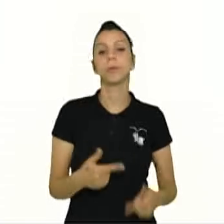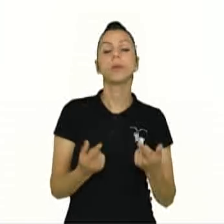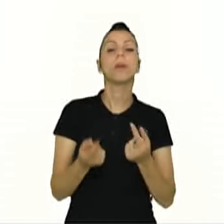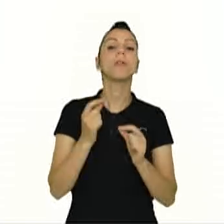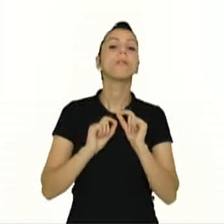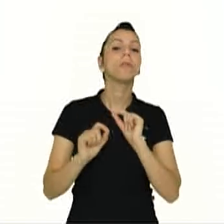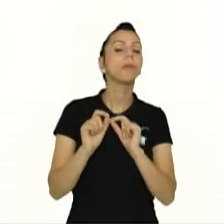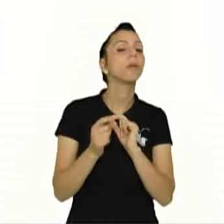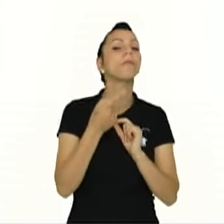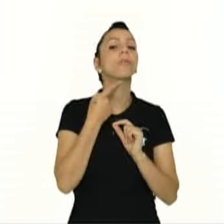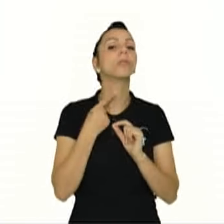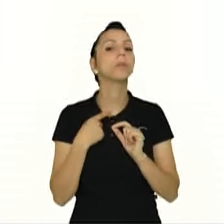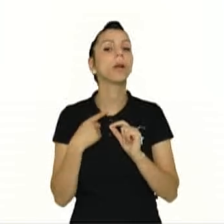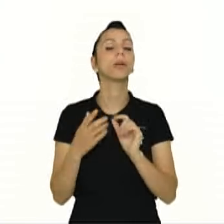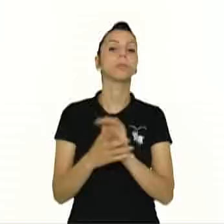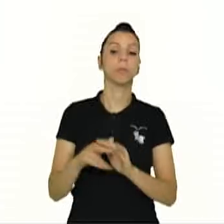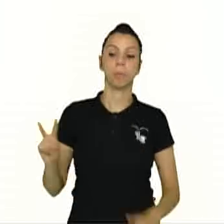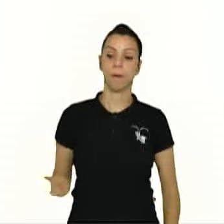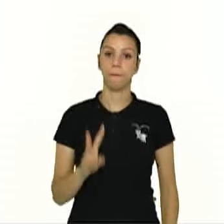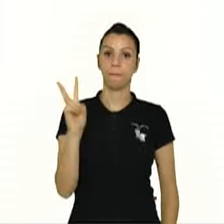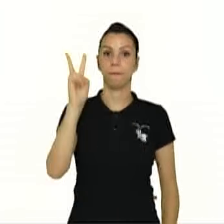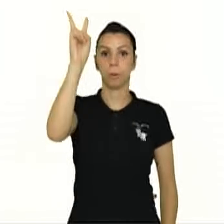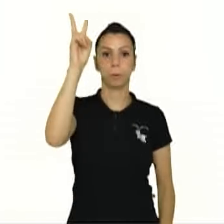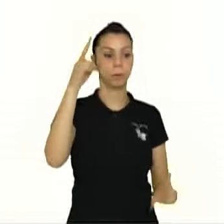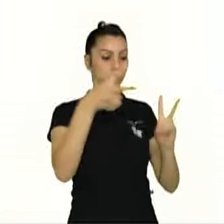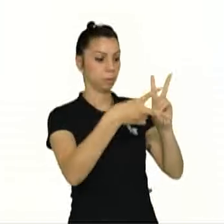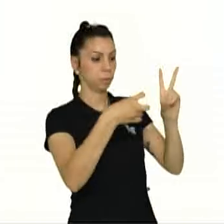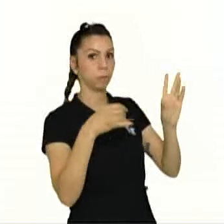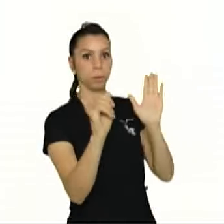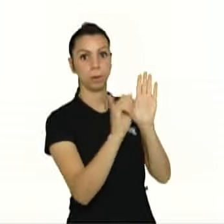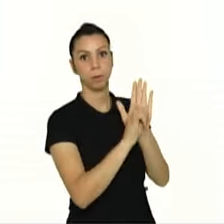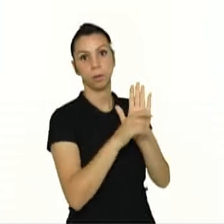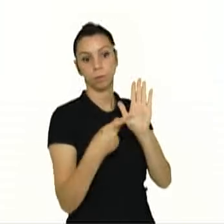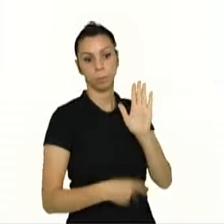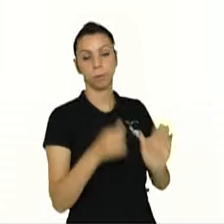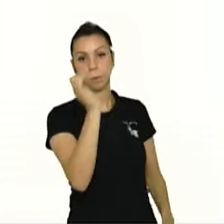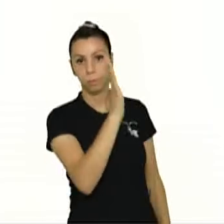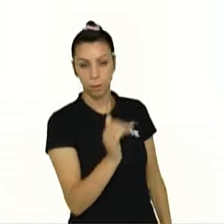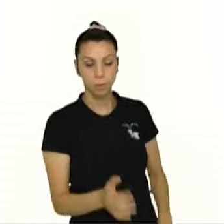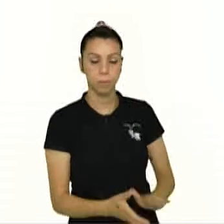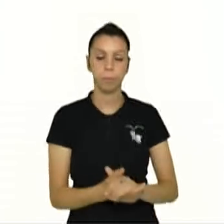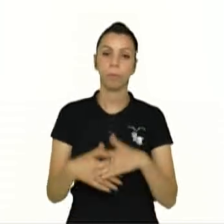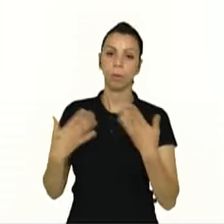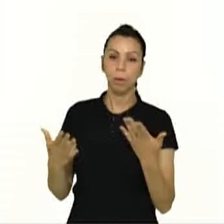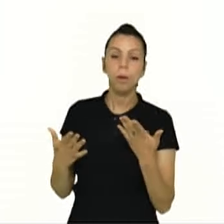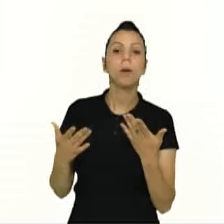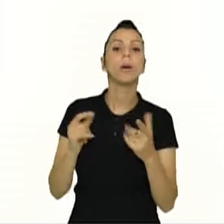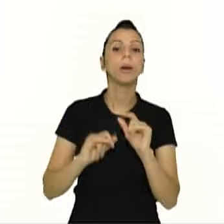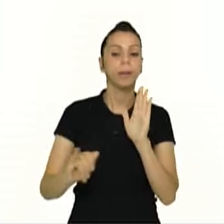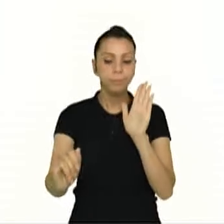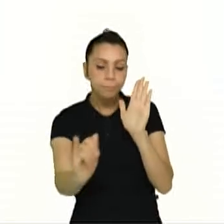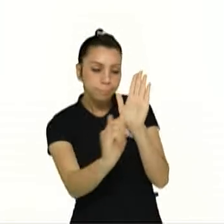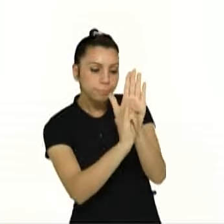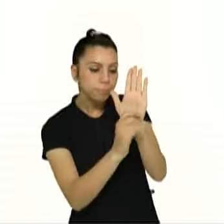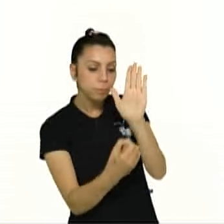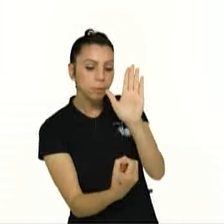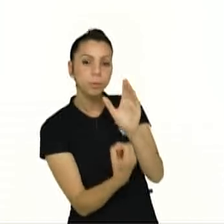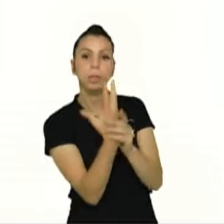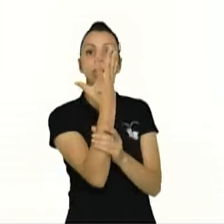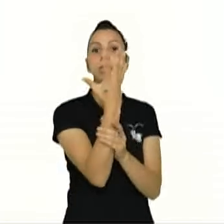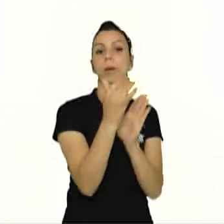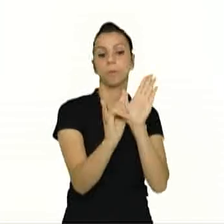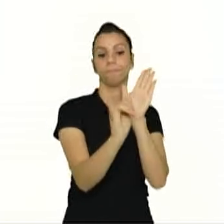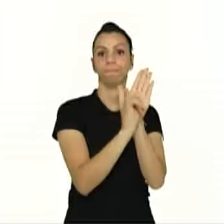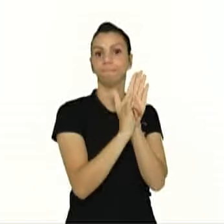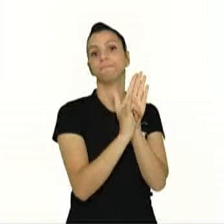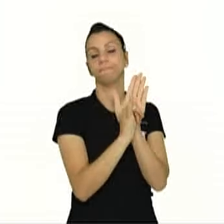desejava construir uma valorização da nacionalidade e identidade brasileira. Foi bem aquela ideia, construção de uma nacionalidade,